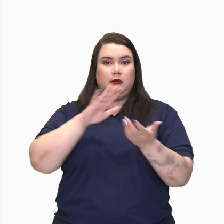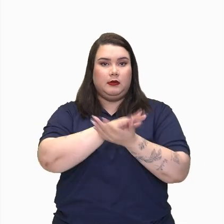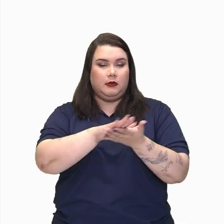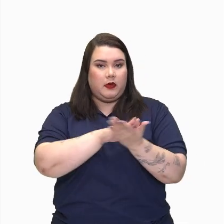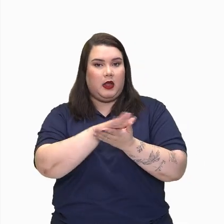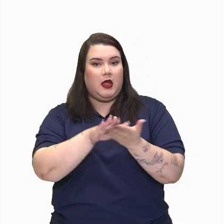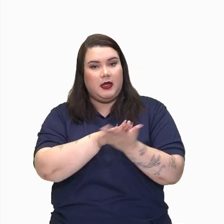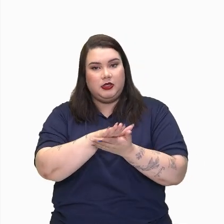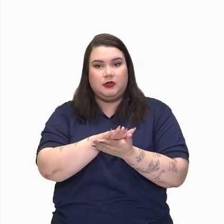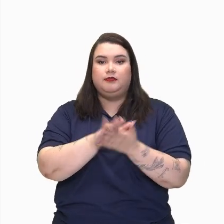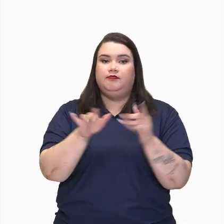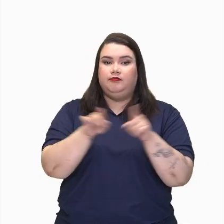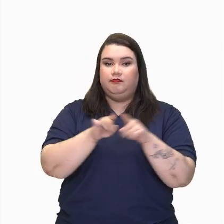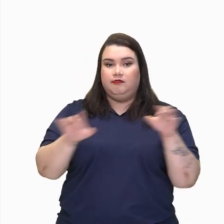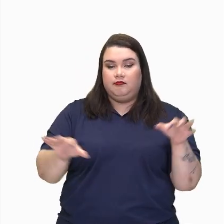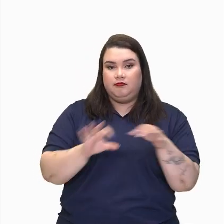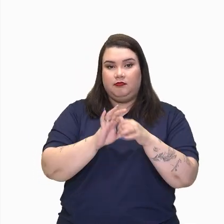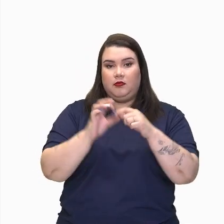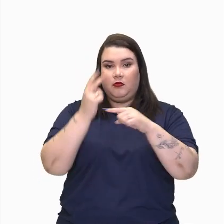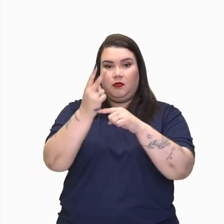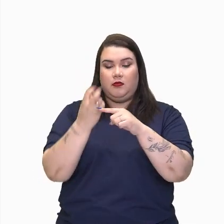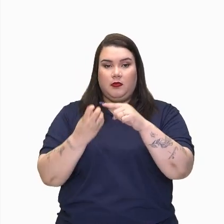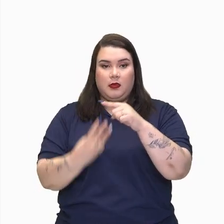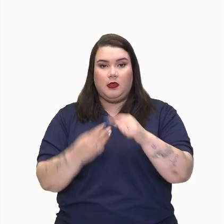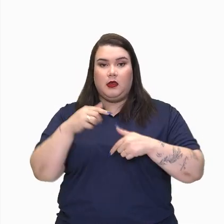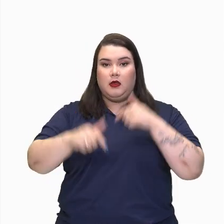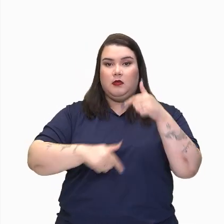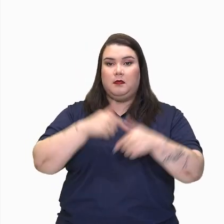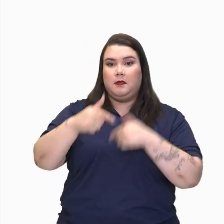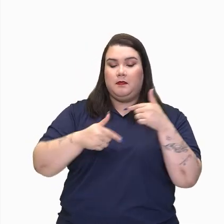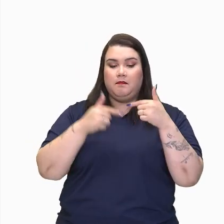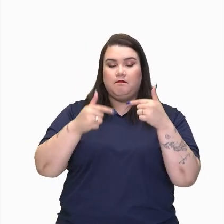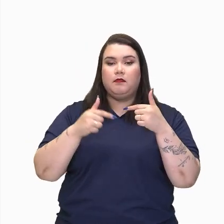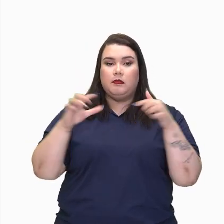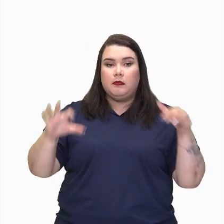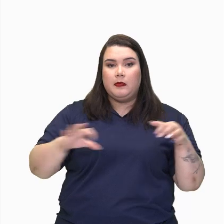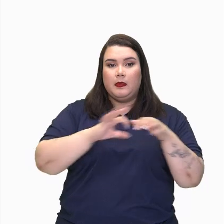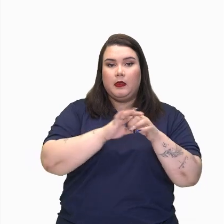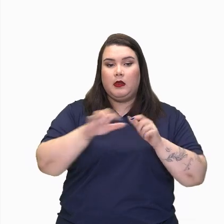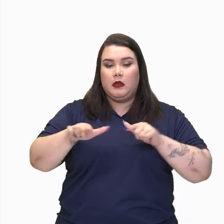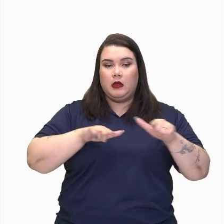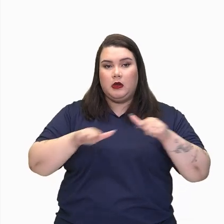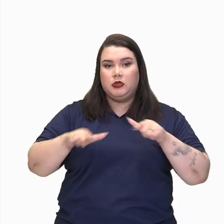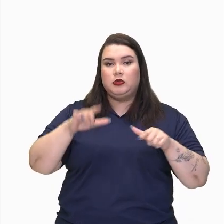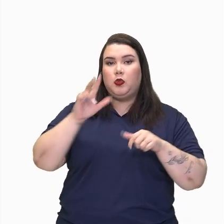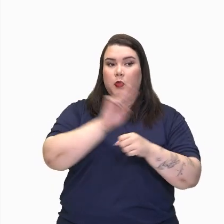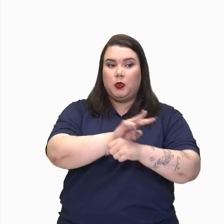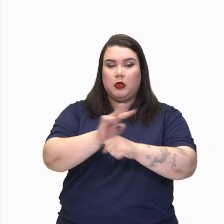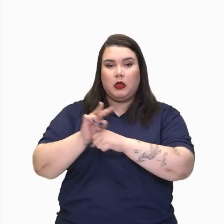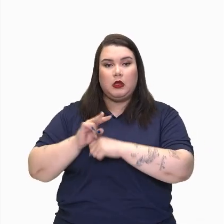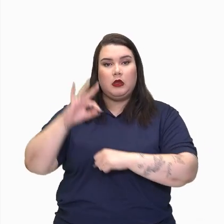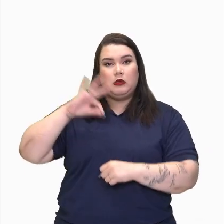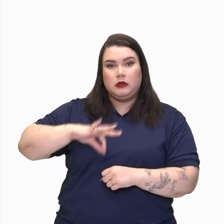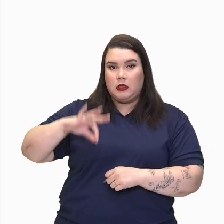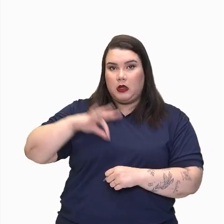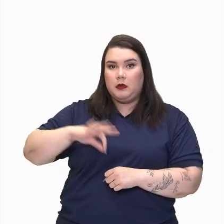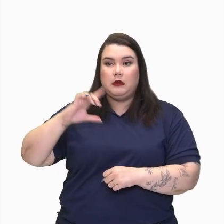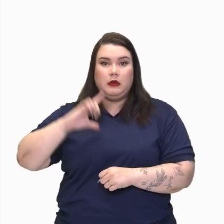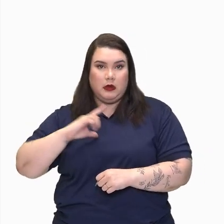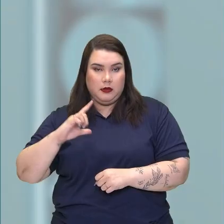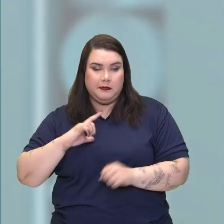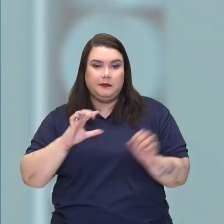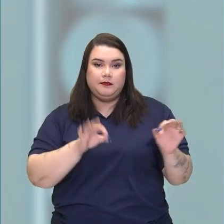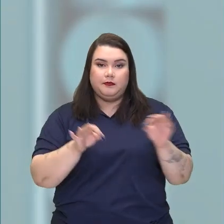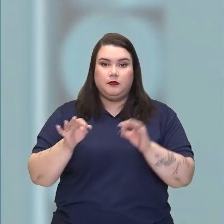não remunerado e compõem 2/3 da força de trabalho envolvida em atividades de cuidado remuneradas.